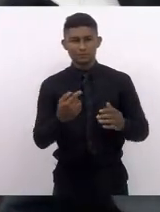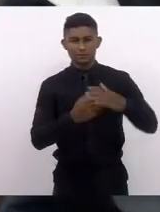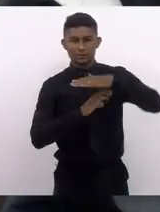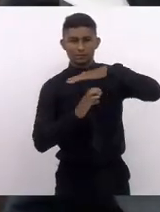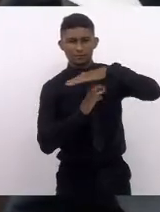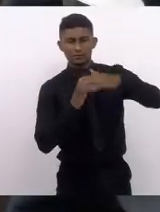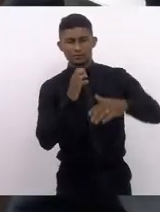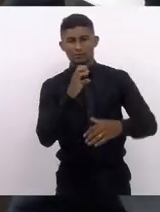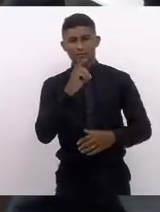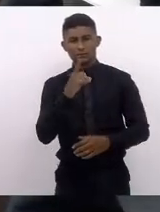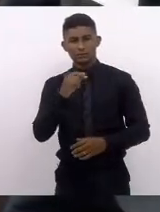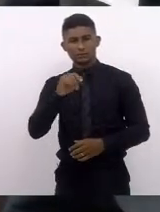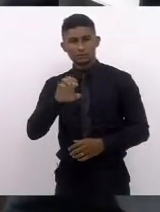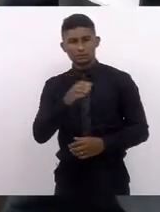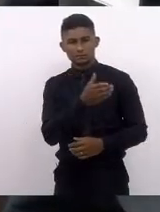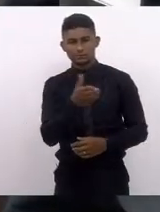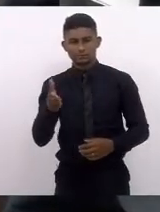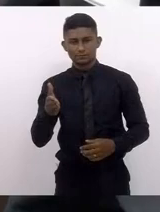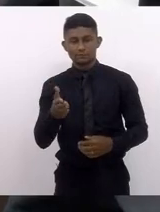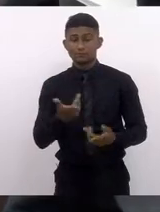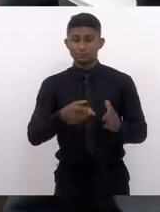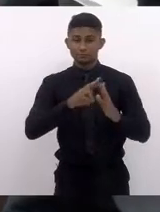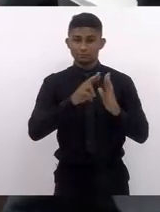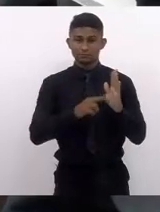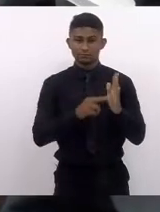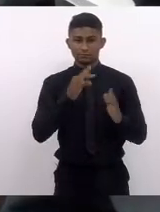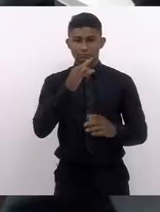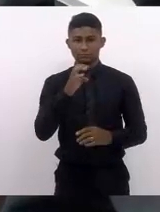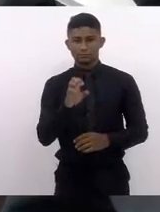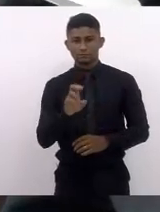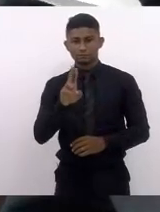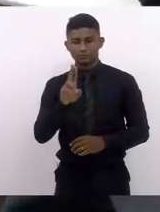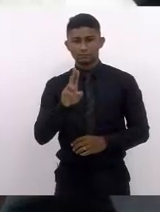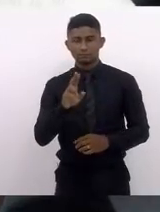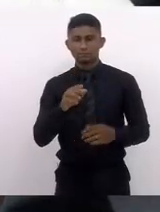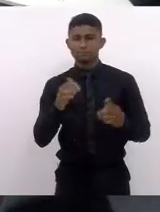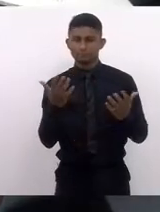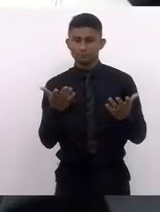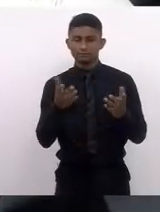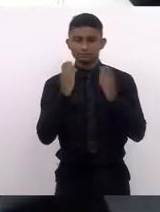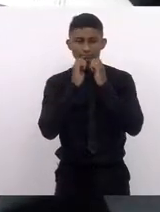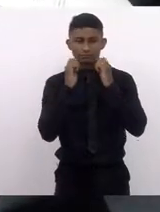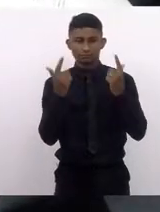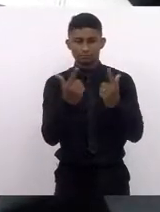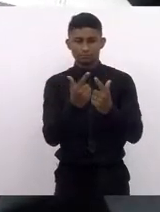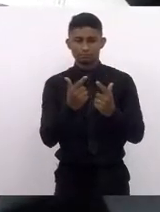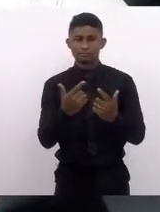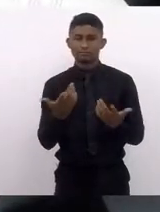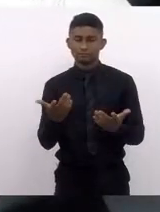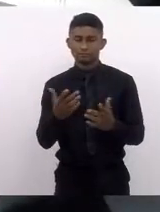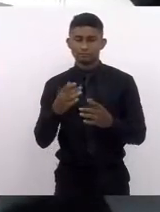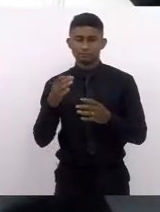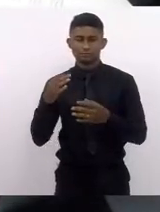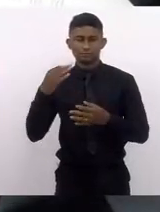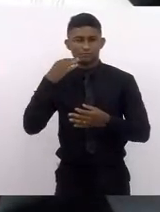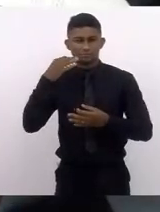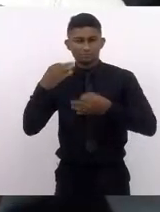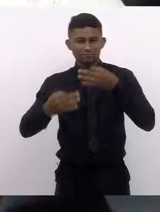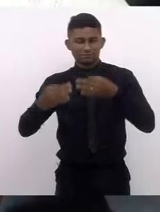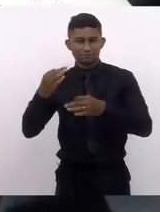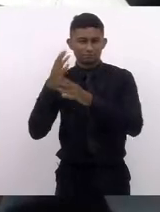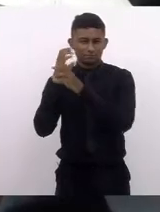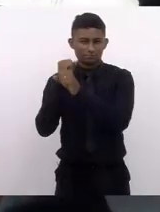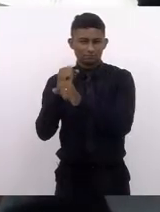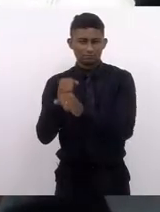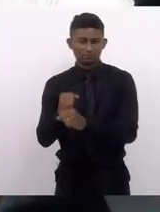Cedae e agora diante desse relatório do TCU Assembleia Legislativa o Tribunal de Contas do Estado eo Tribunal de Justiça